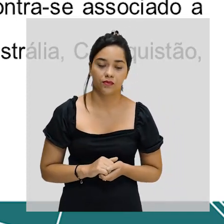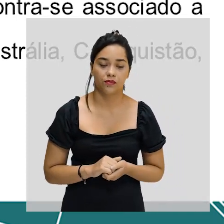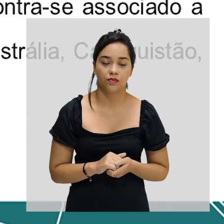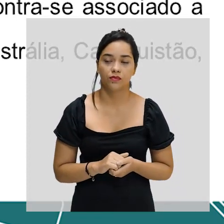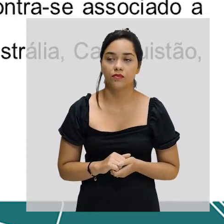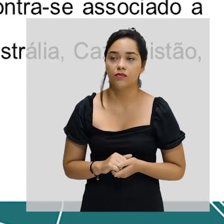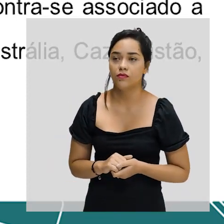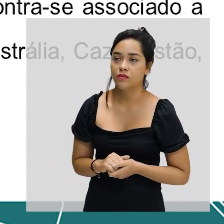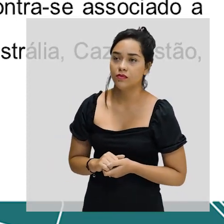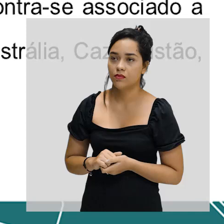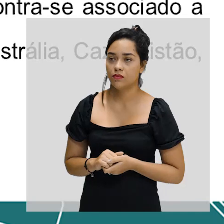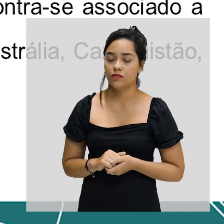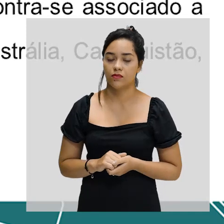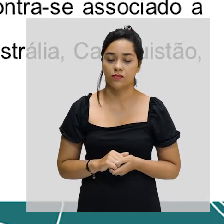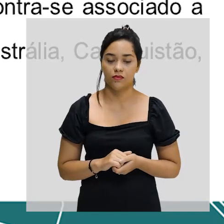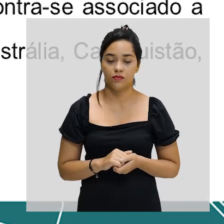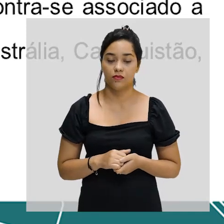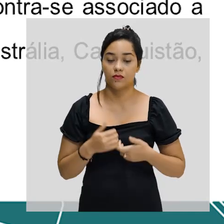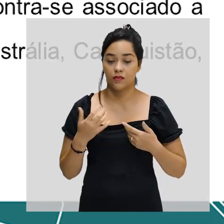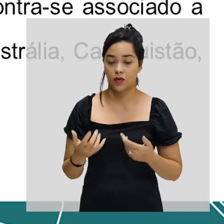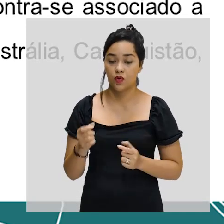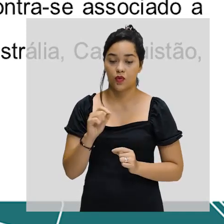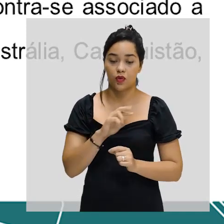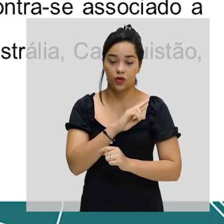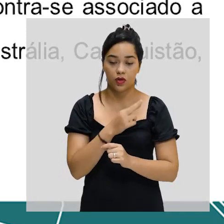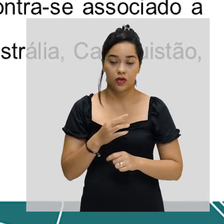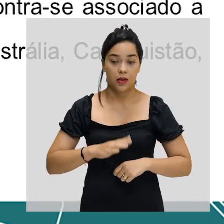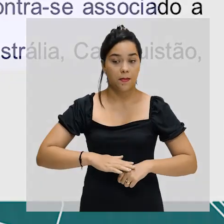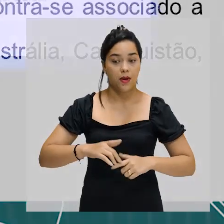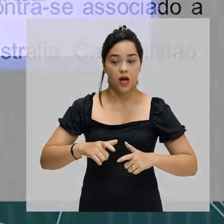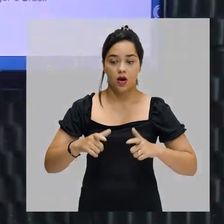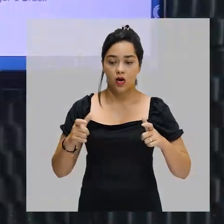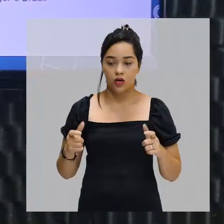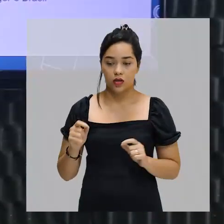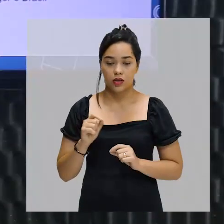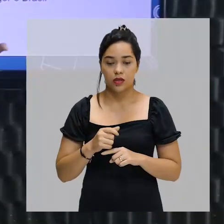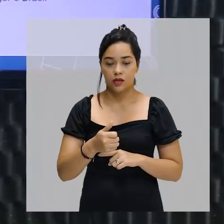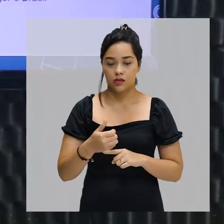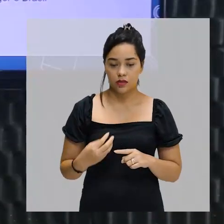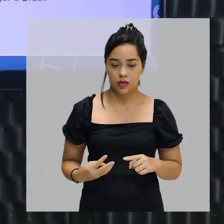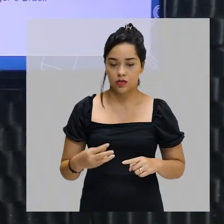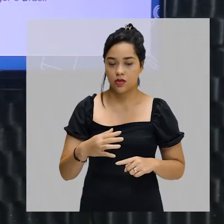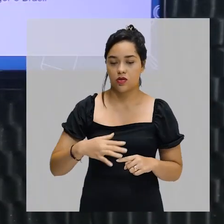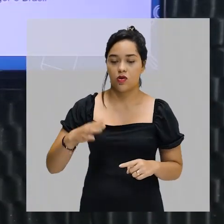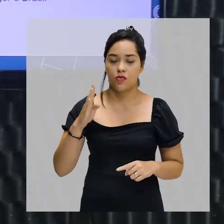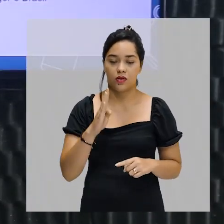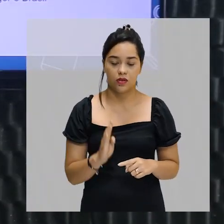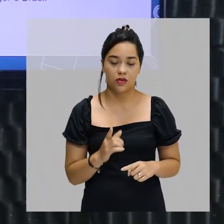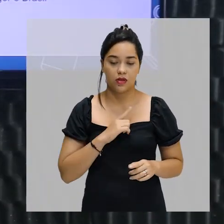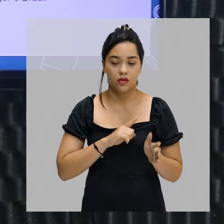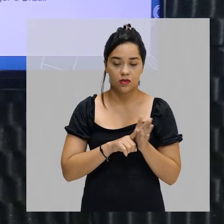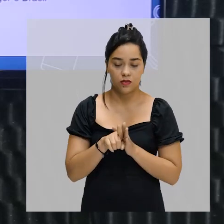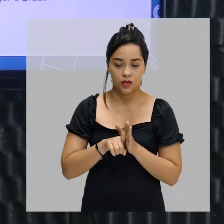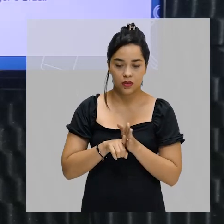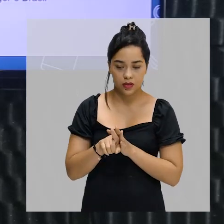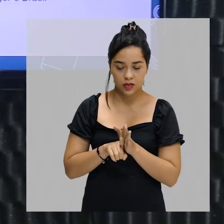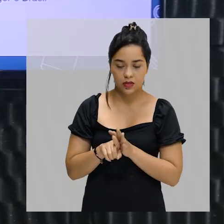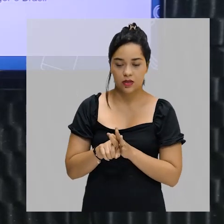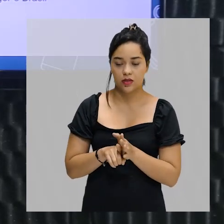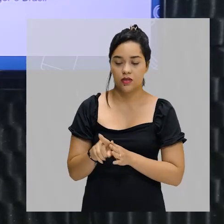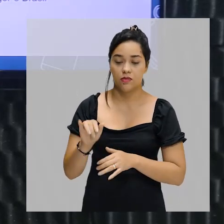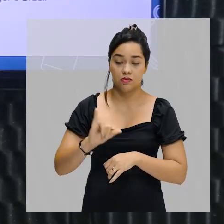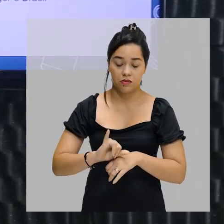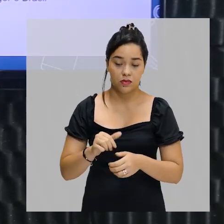estados. Bahia e Ceará se destacam pela quantidade. Estima-se que os recursos sejam ainda maiores, ok? Já que menos